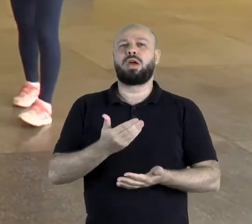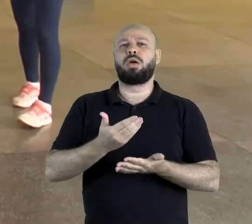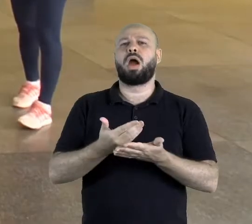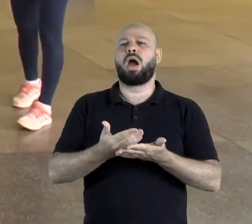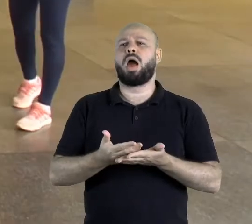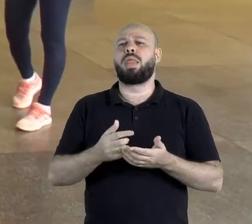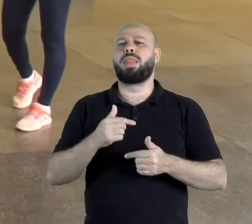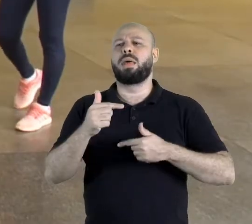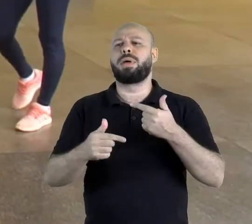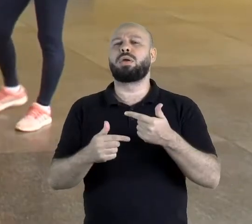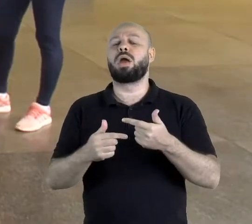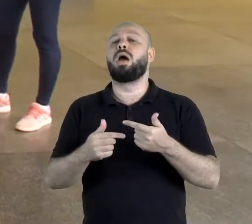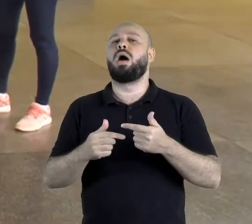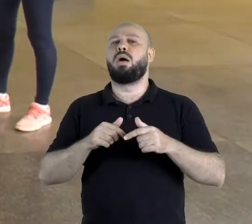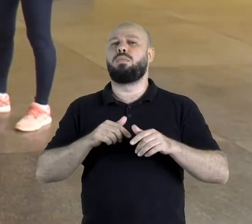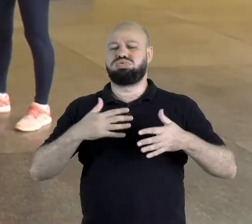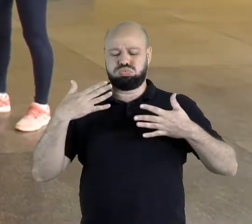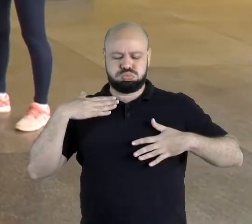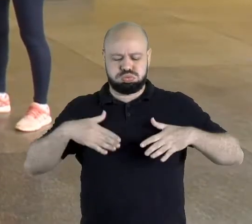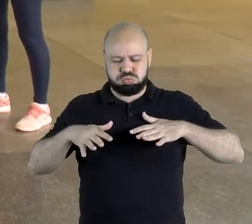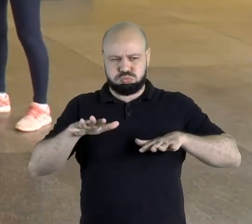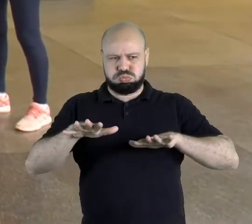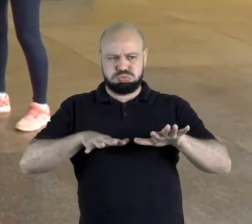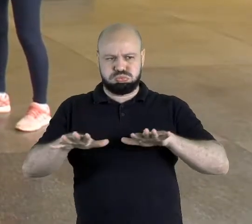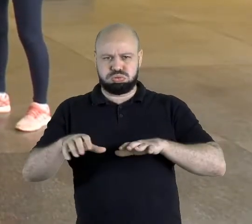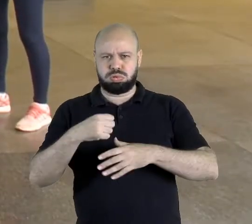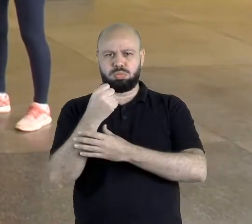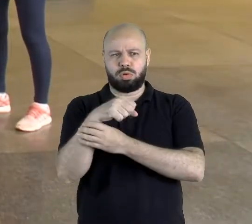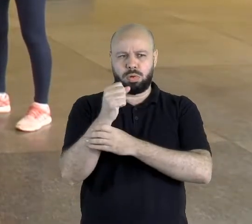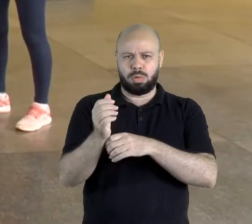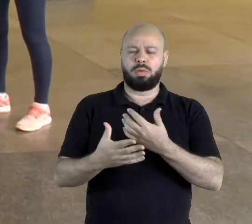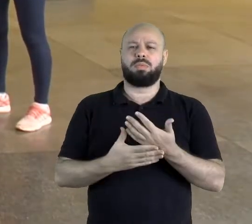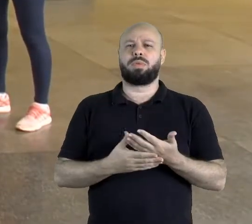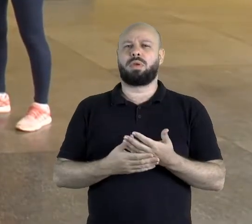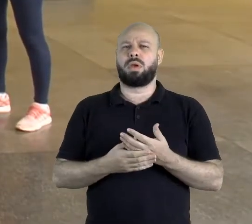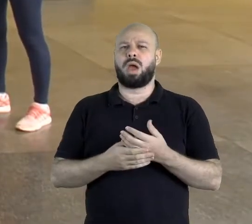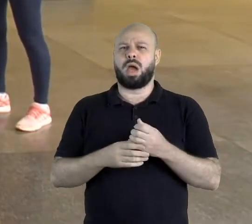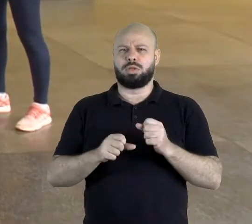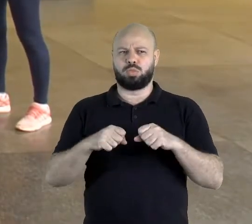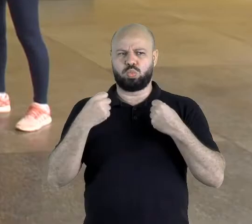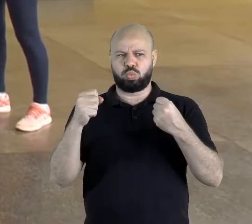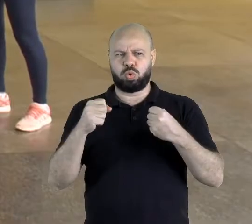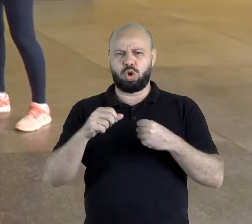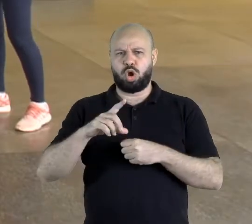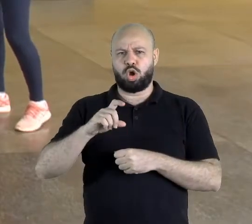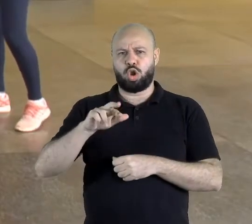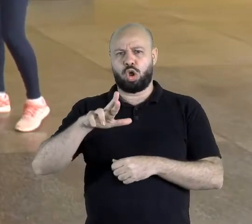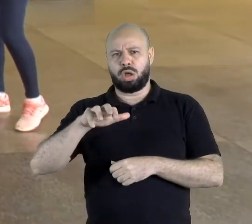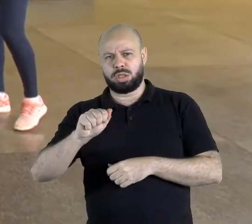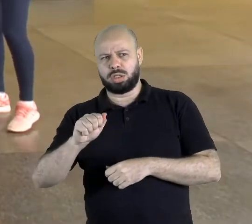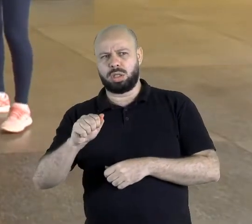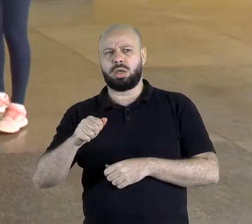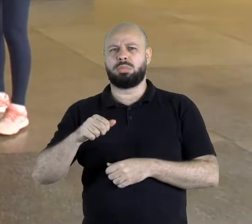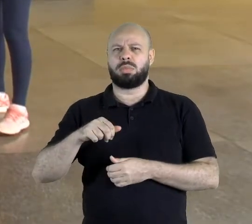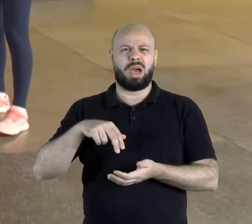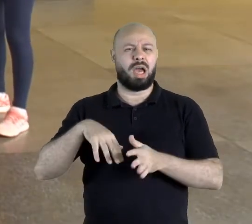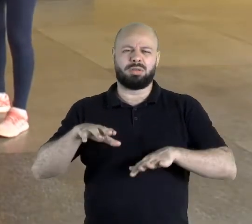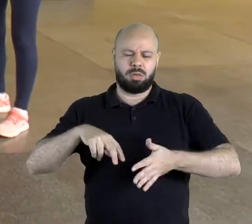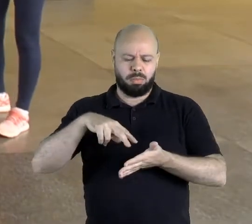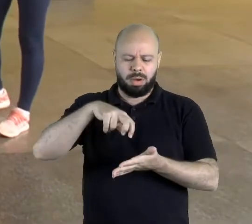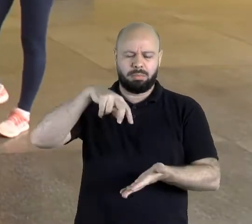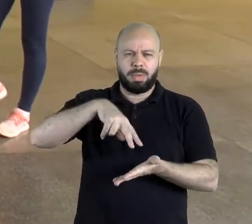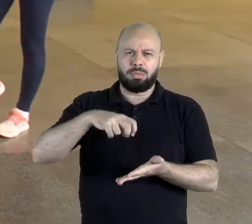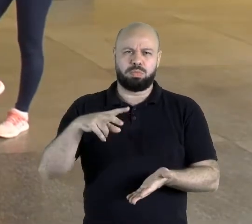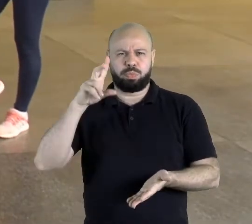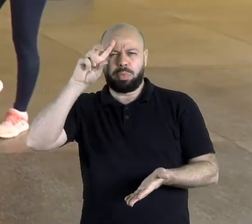bastante desenvolvimento motor, atividade motora grossa que trabalha o nosso dia a dia, como o saltar, o correr, o